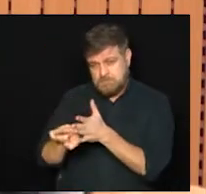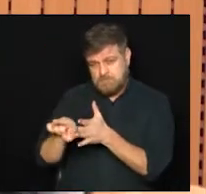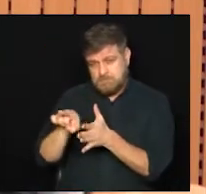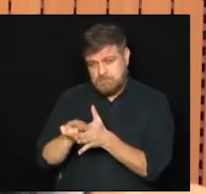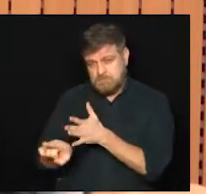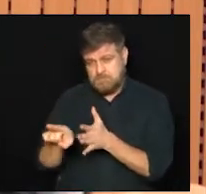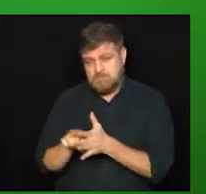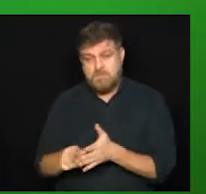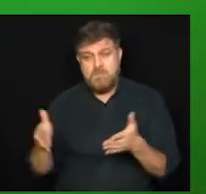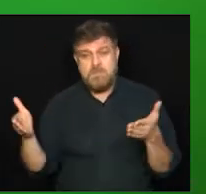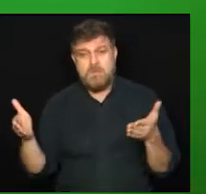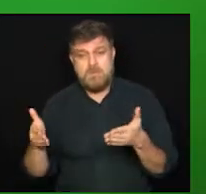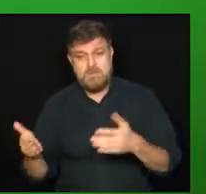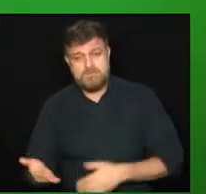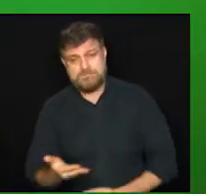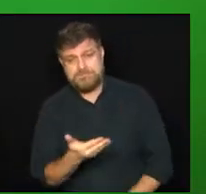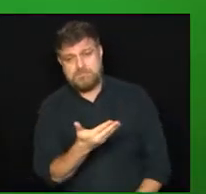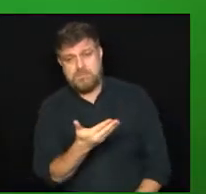a palavra.